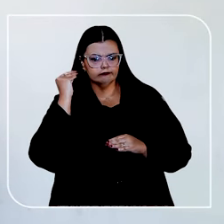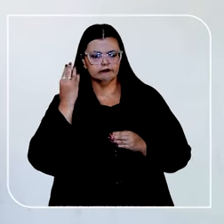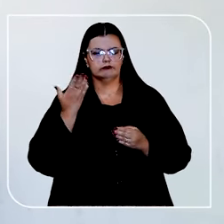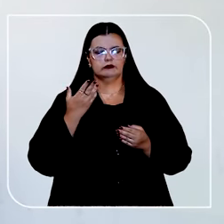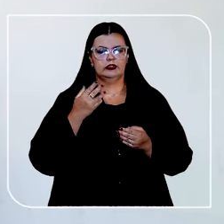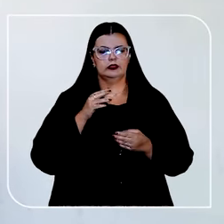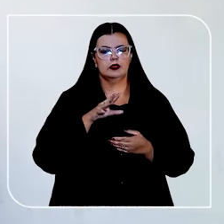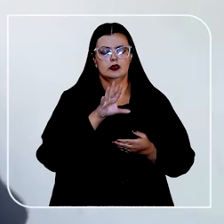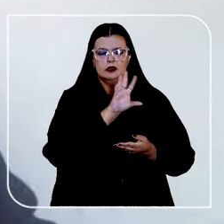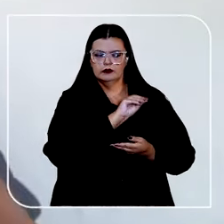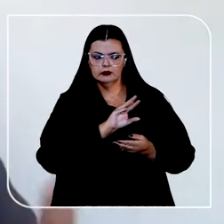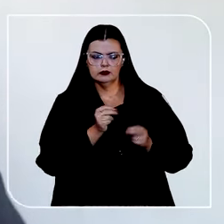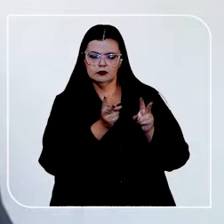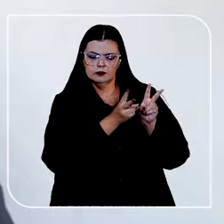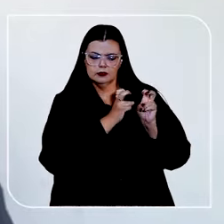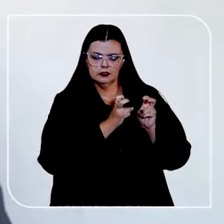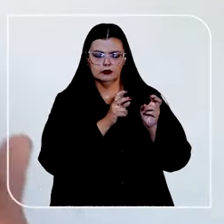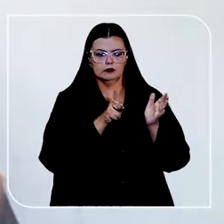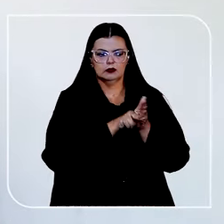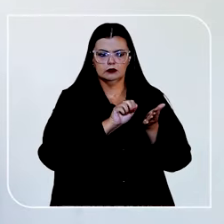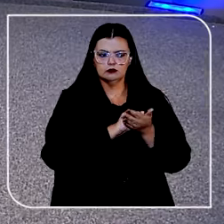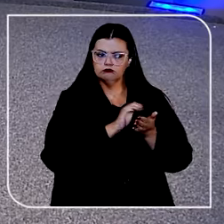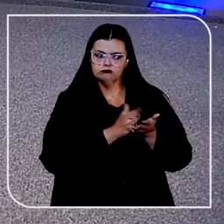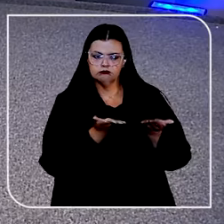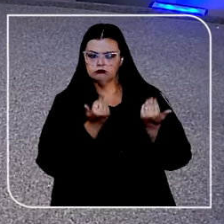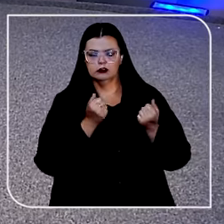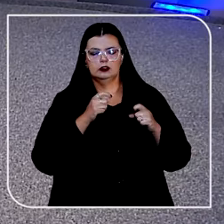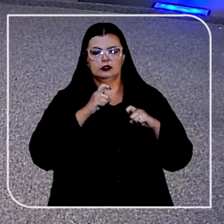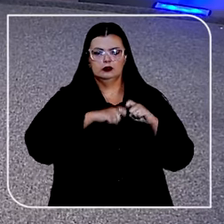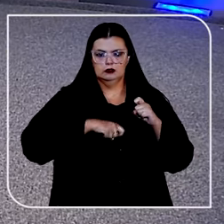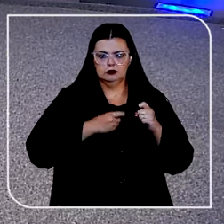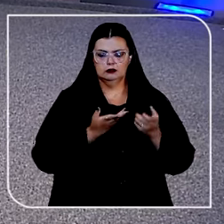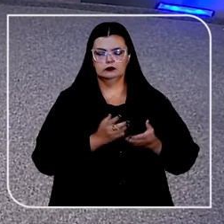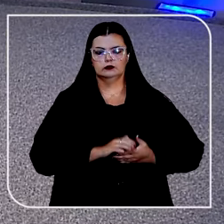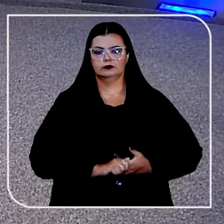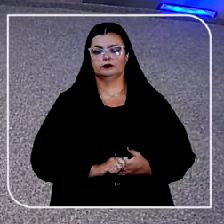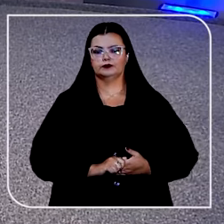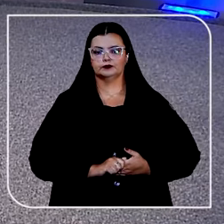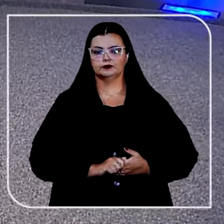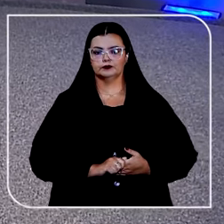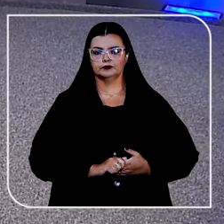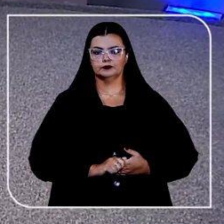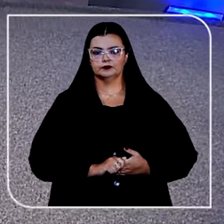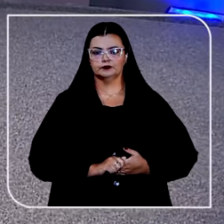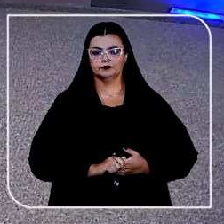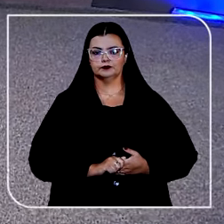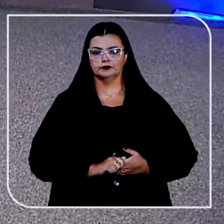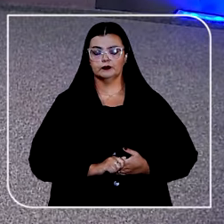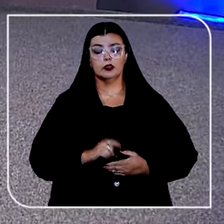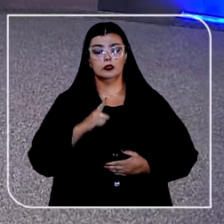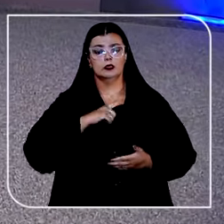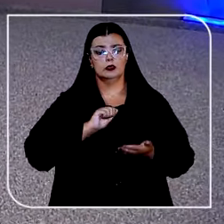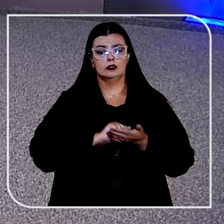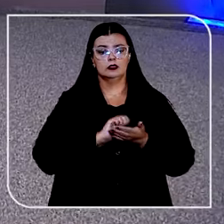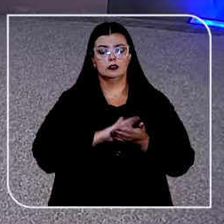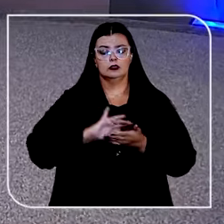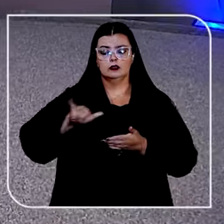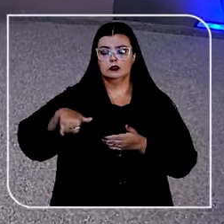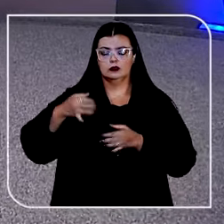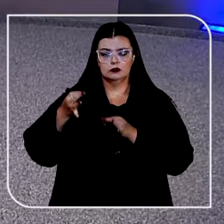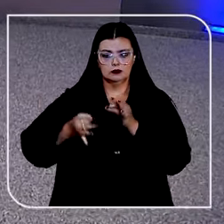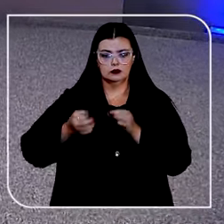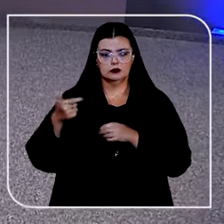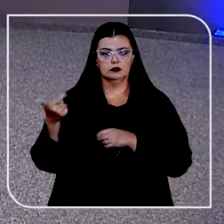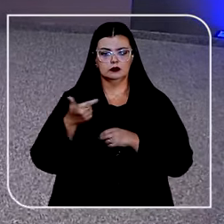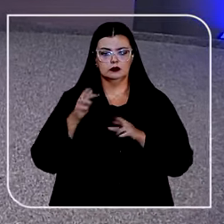manipulação verbal para induzir a vítima ao ato sexual ou libidinoso em julgamento na